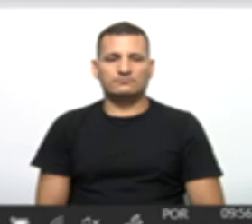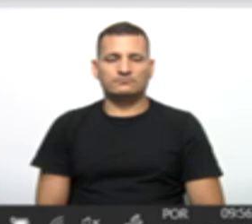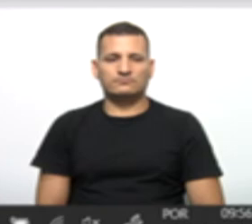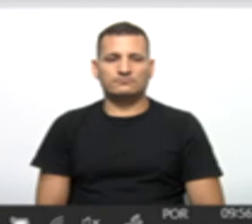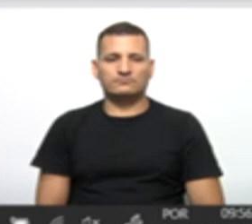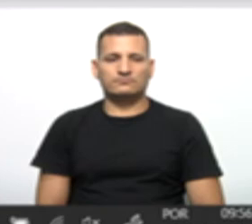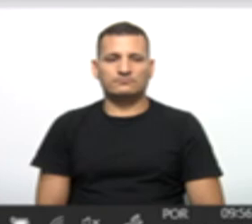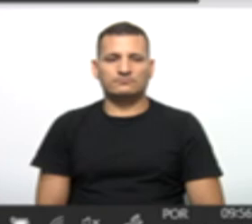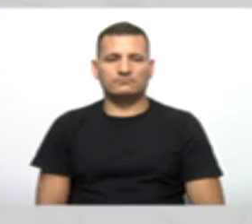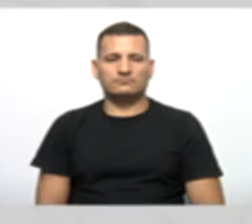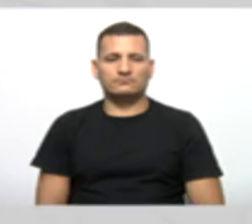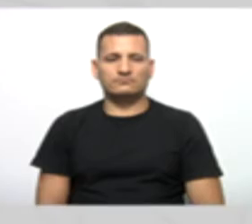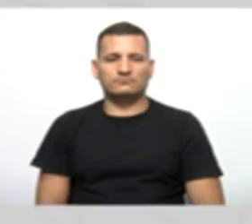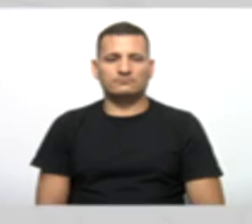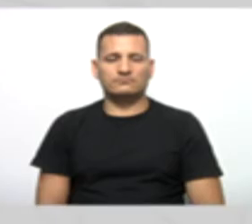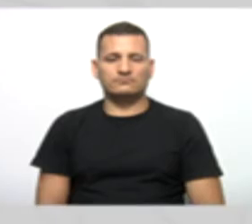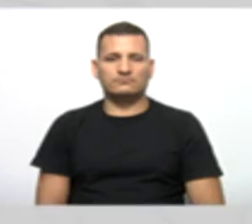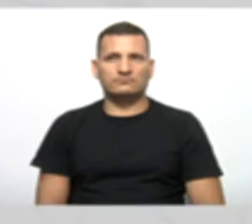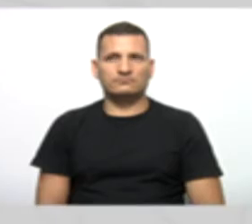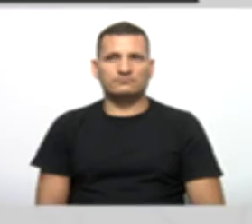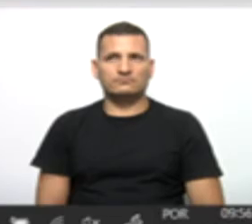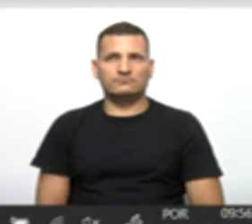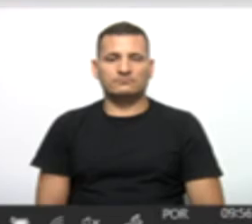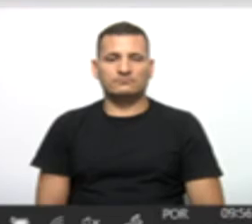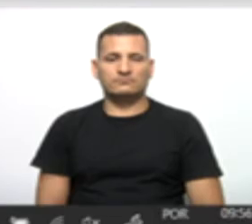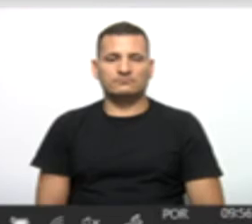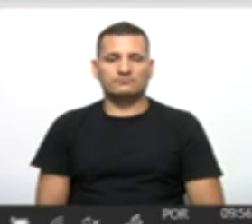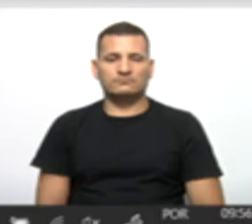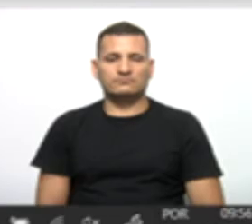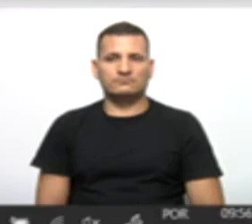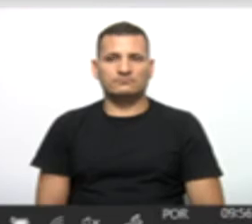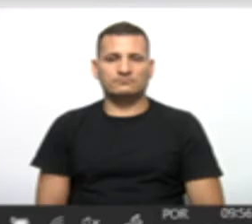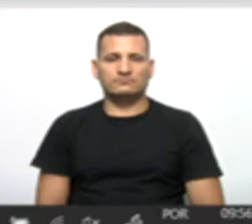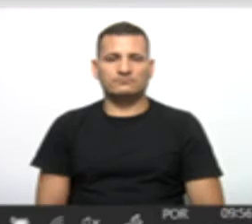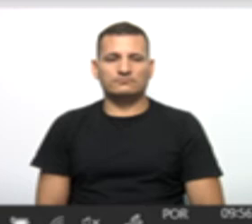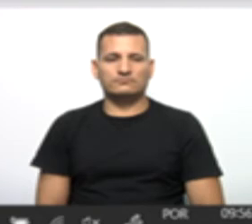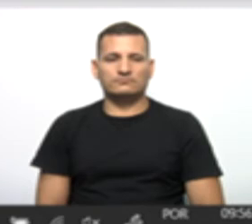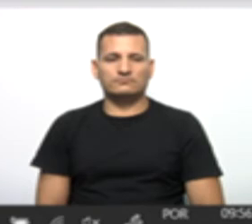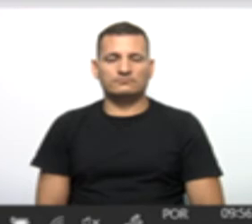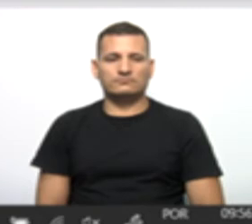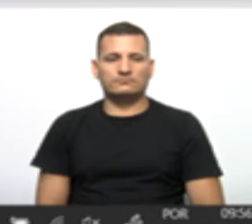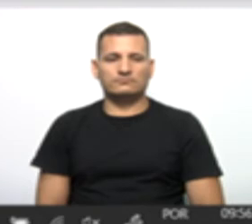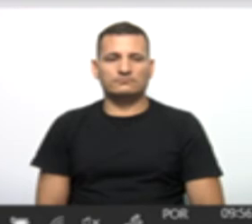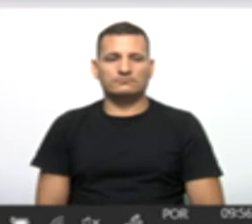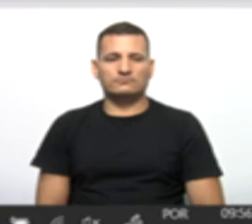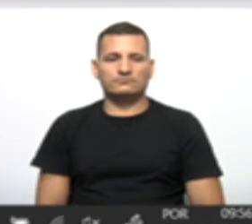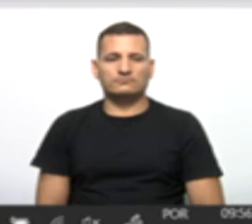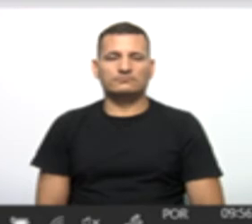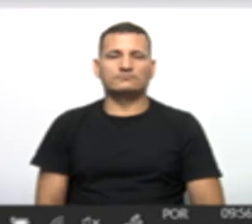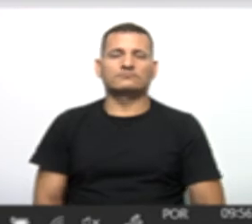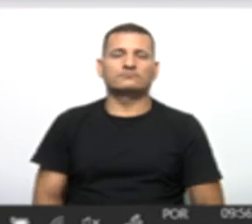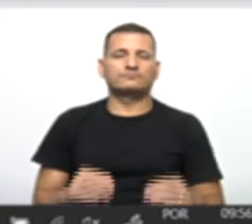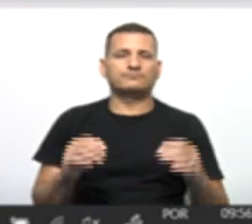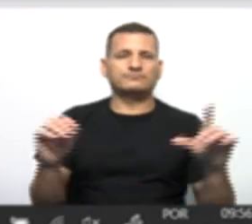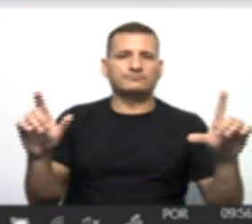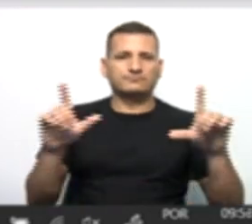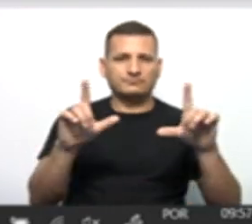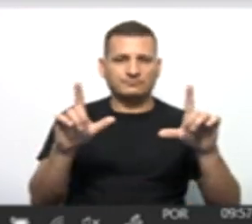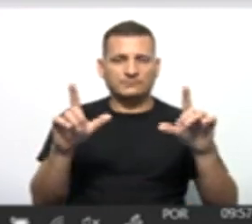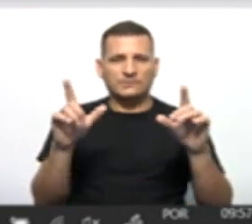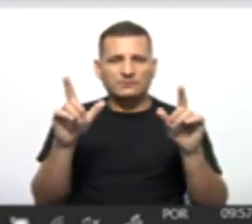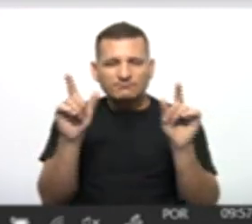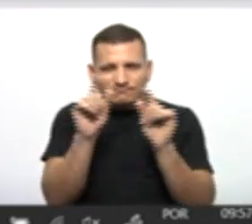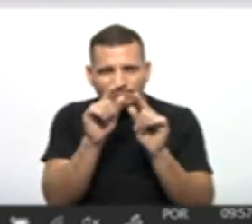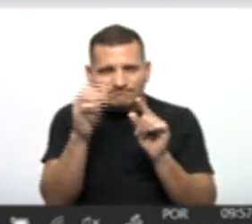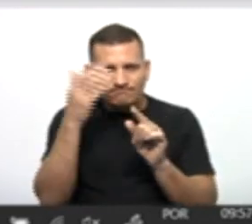Não. Bom, pessoal, olha só. Como o Workbench está muito pequeno para a gente fazer as correções